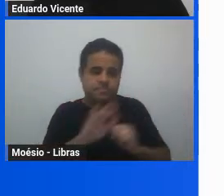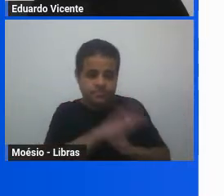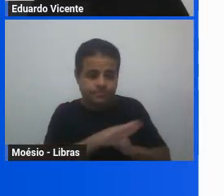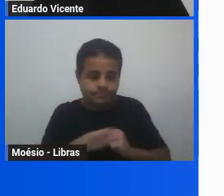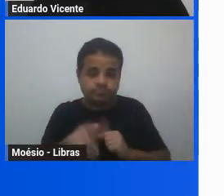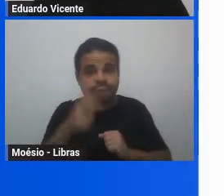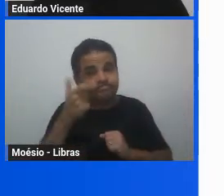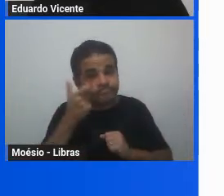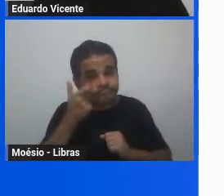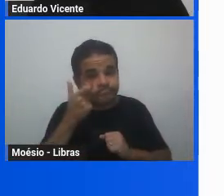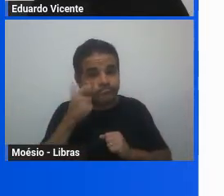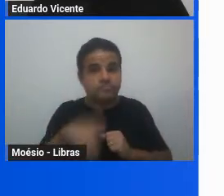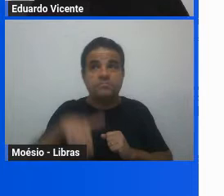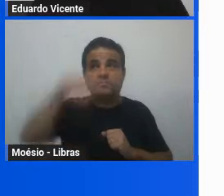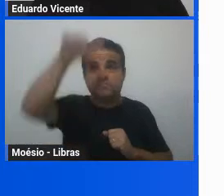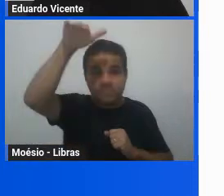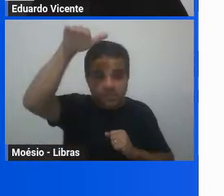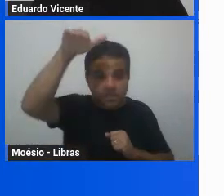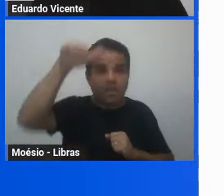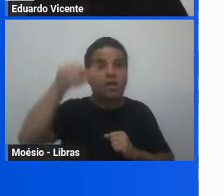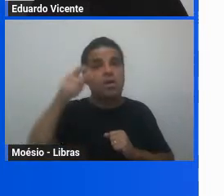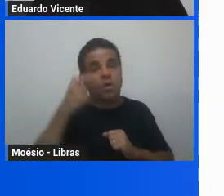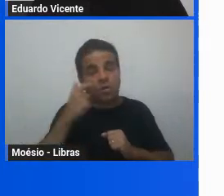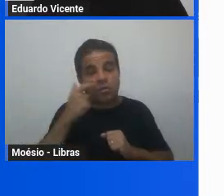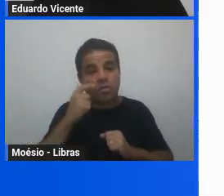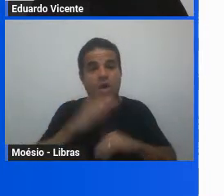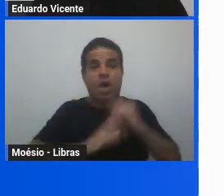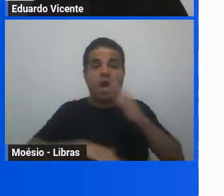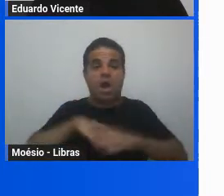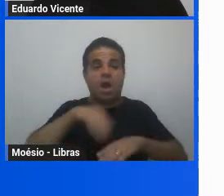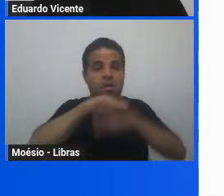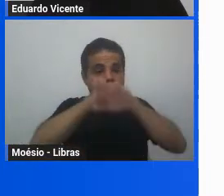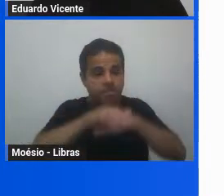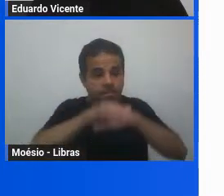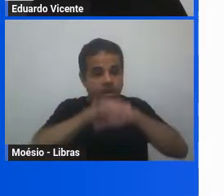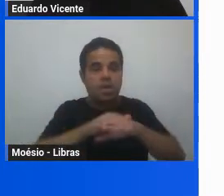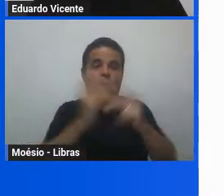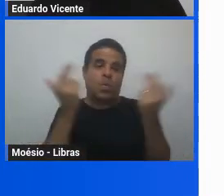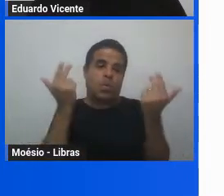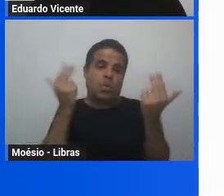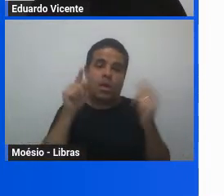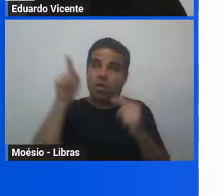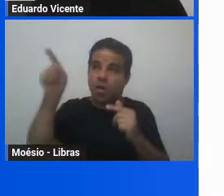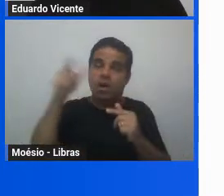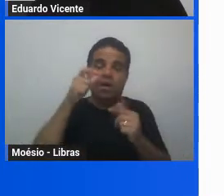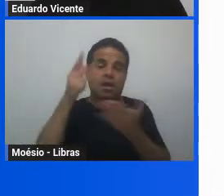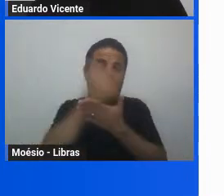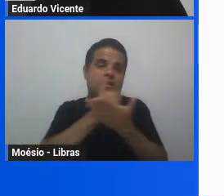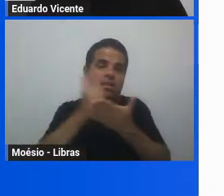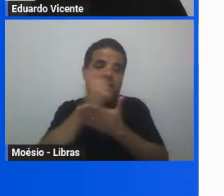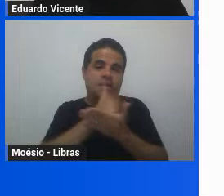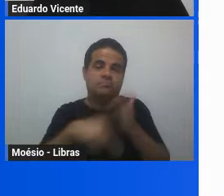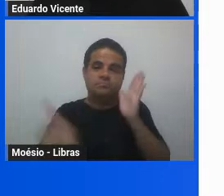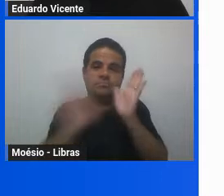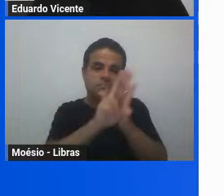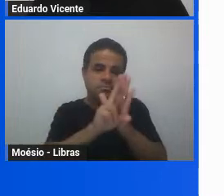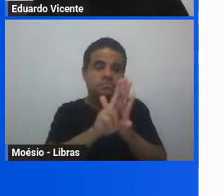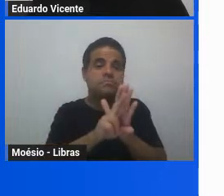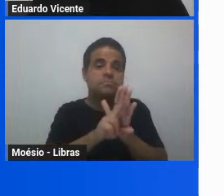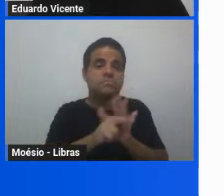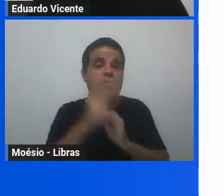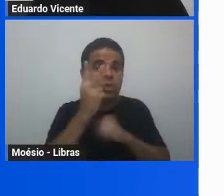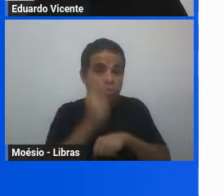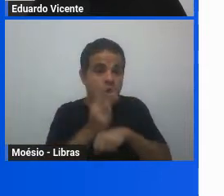do tamanho da criança, com uma das mãos, como está nesse desenho representado. A cada 2